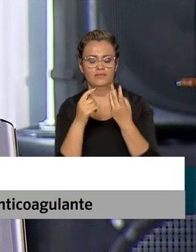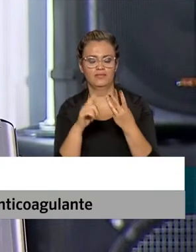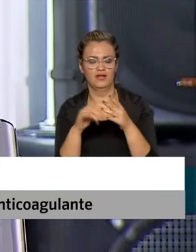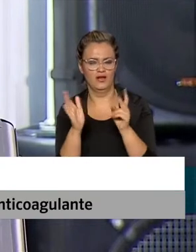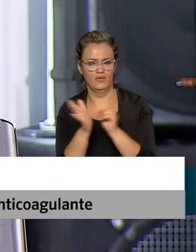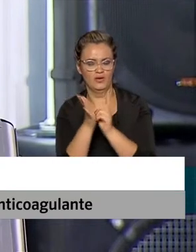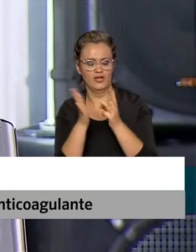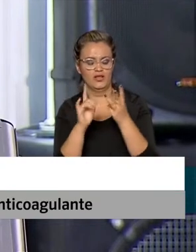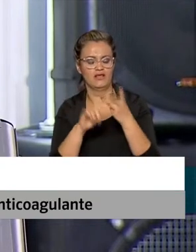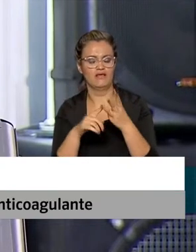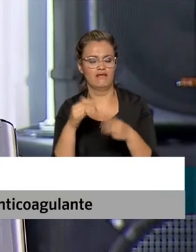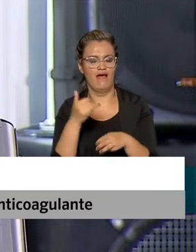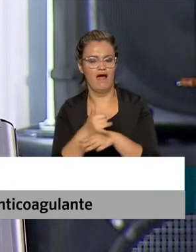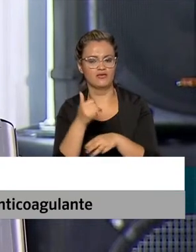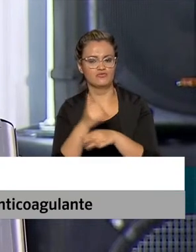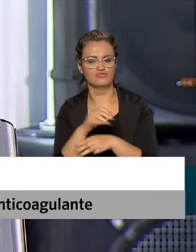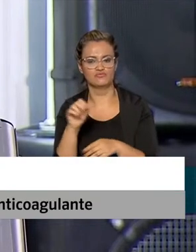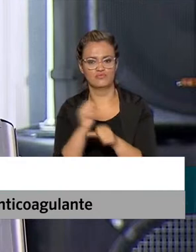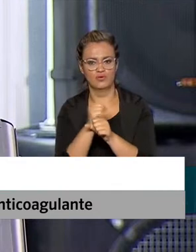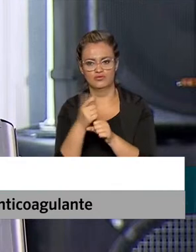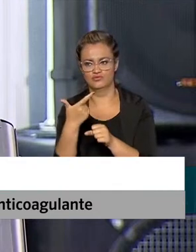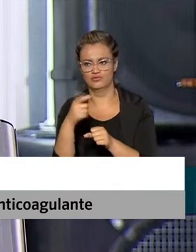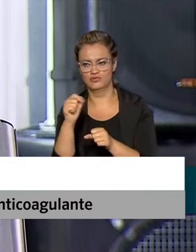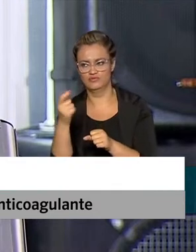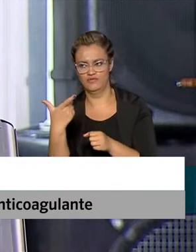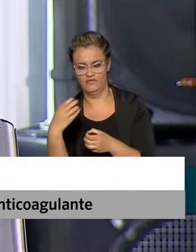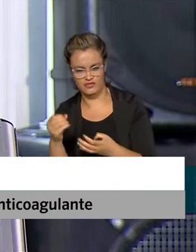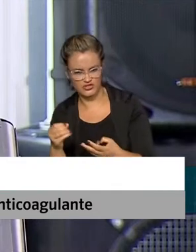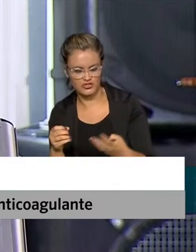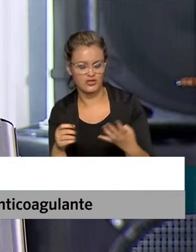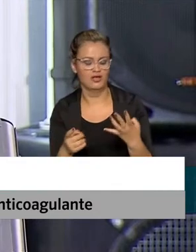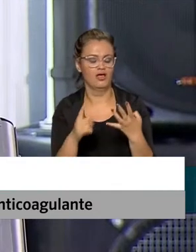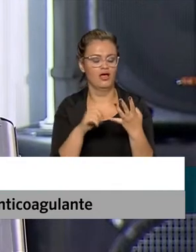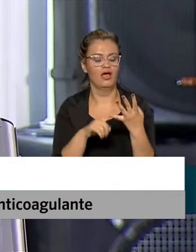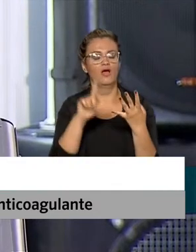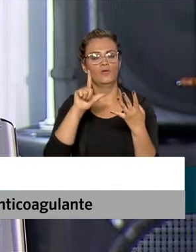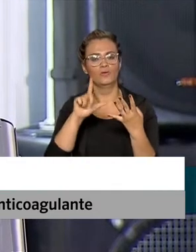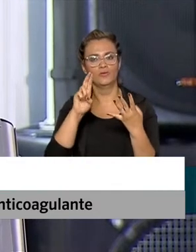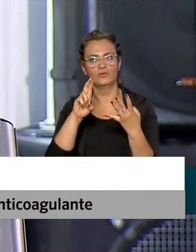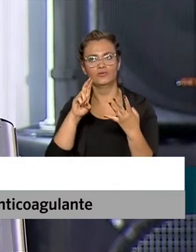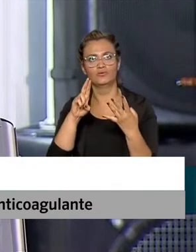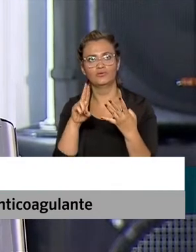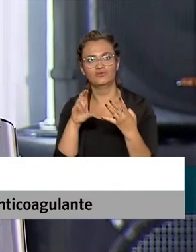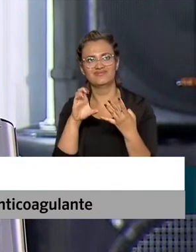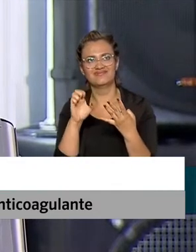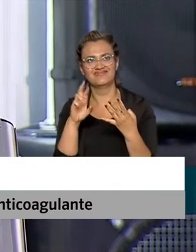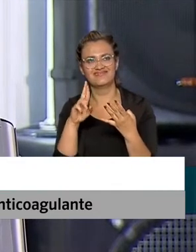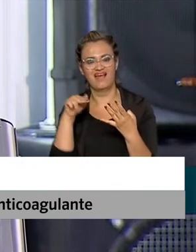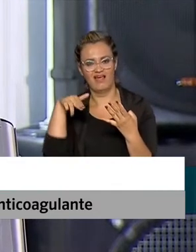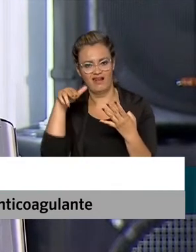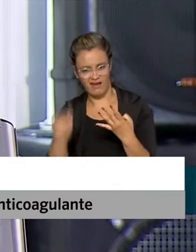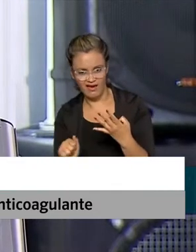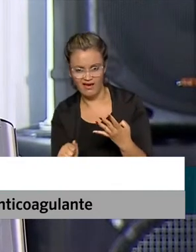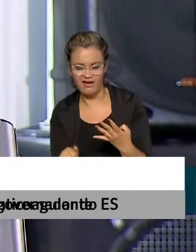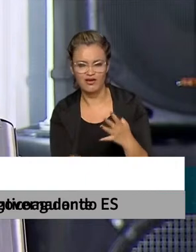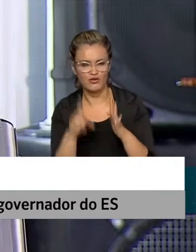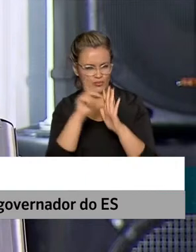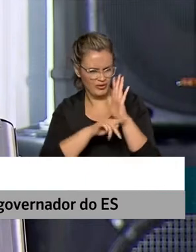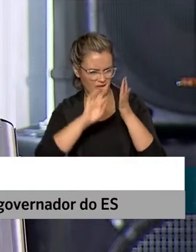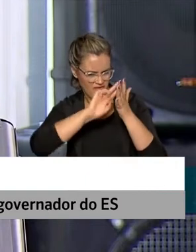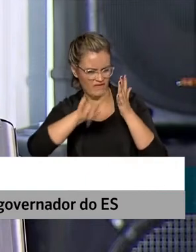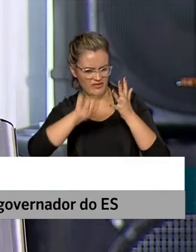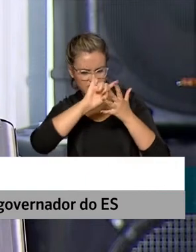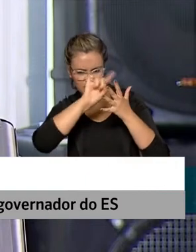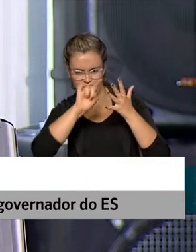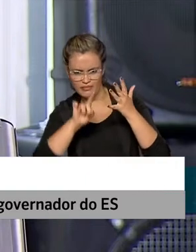Aço 2020. Destaco o programa Lucerna, que visa a obtenção da superioridade informacional, sendo